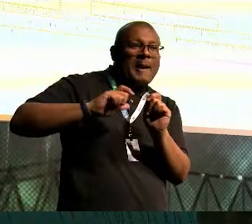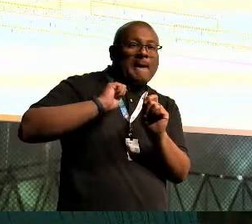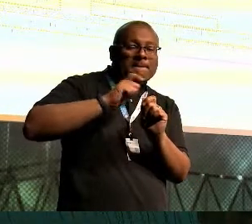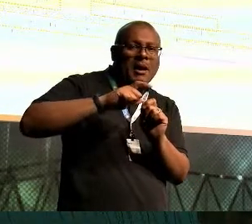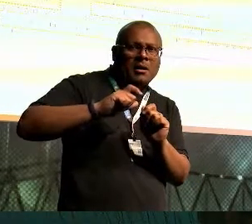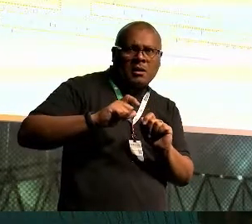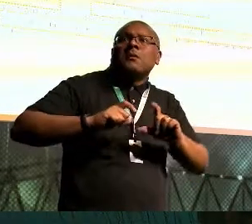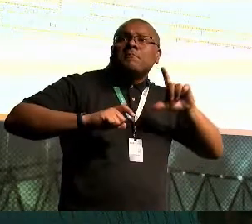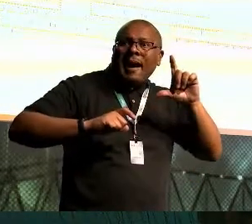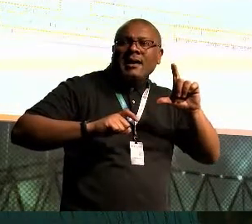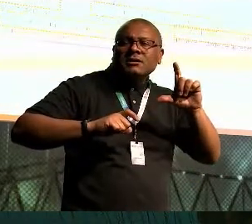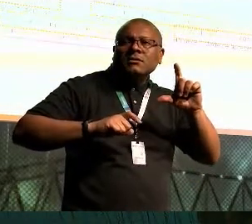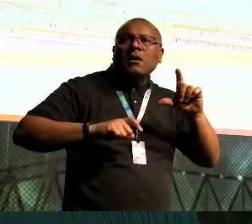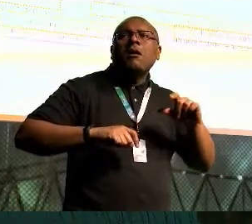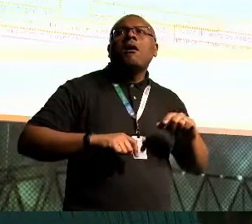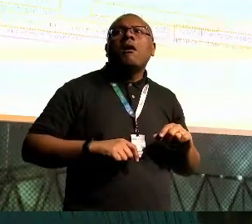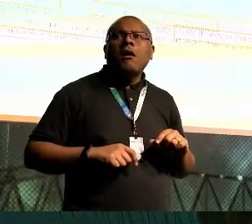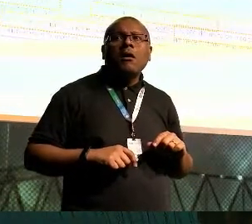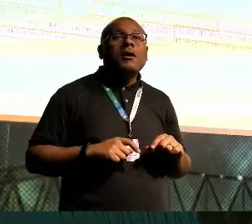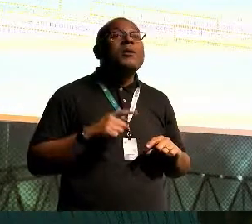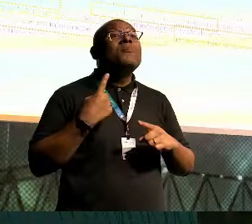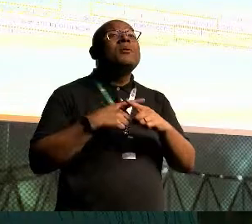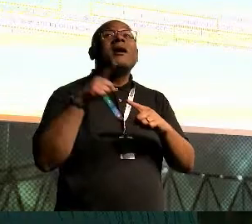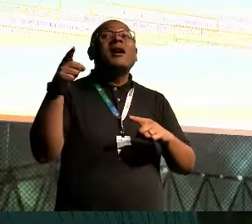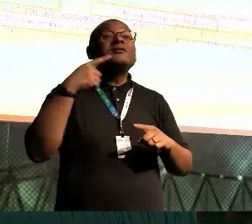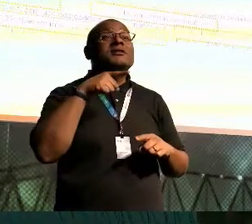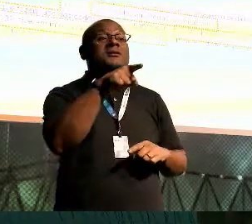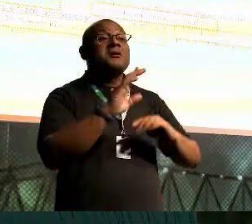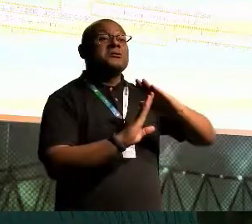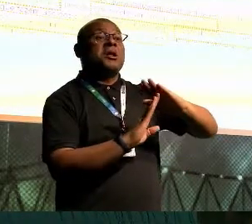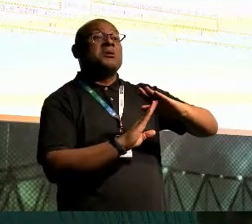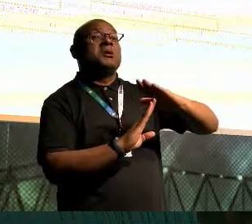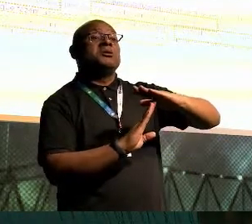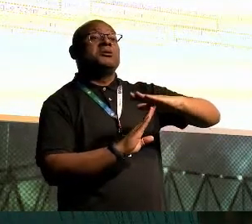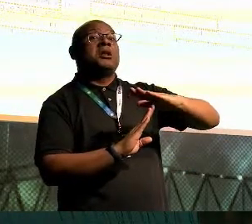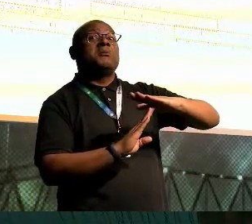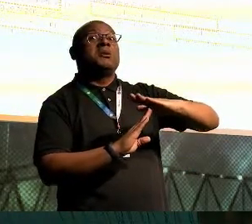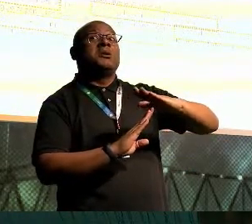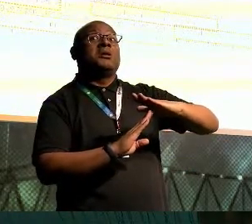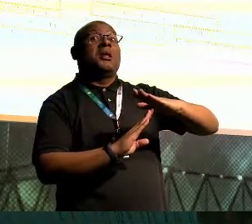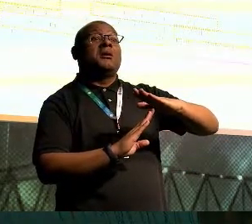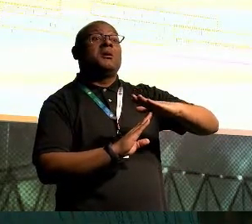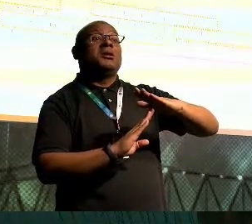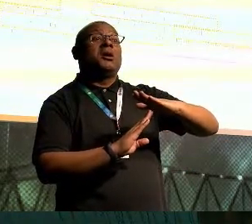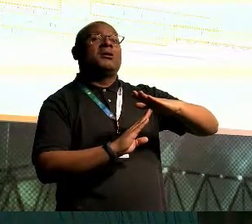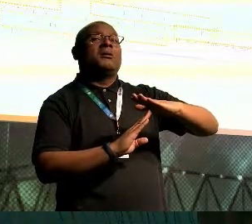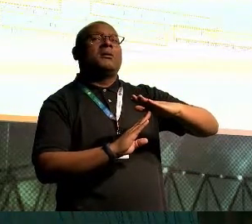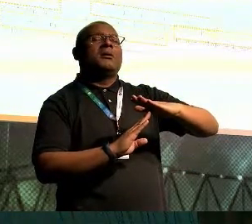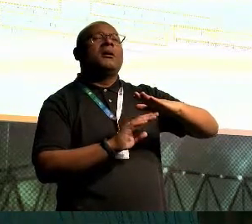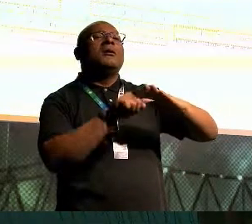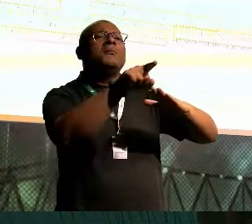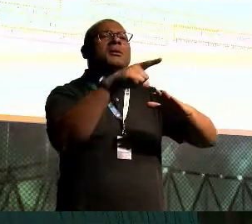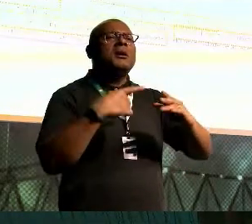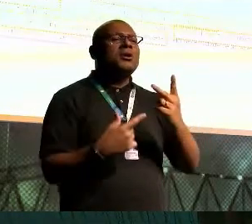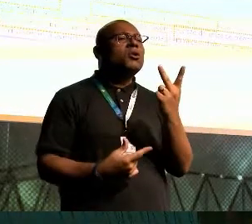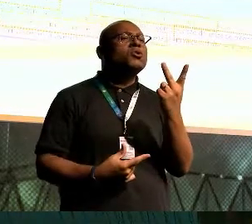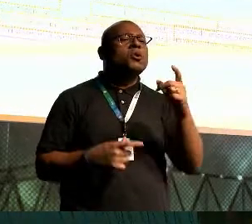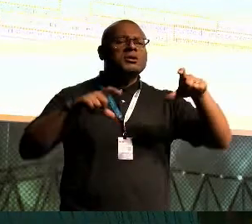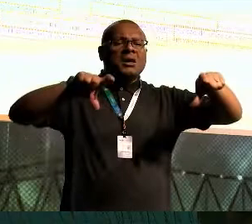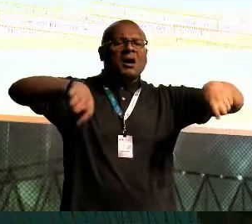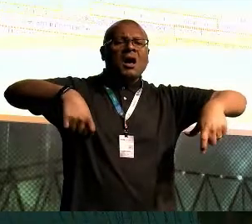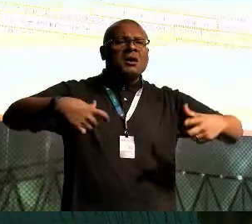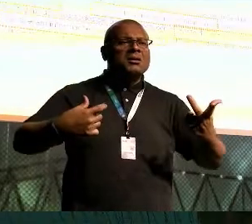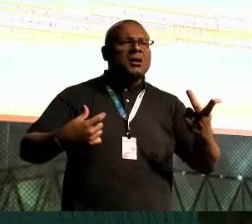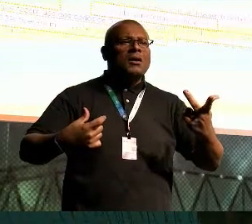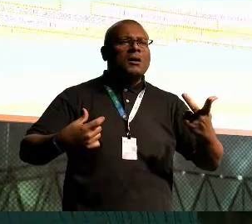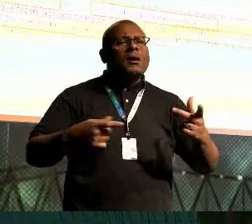de crédito, né, de cartão de crédito baixo, mas o Banco do Brasil agora já sabe que ele gasta X em outro. Pô, vou dar um upgrade para ele querer vir fazer as compras aqui,